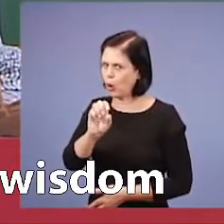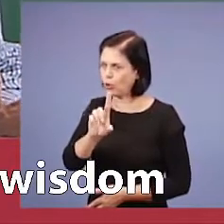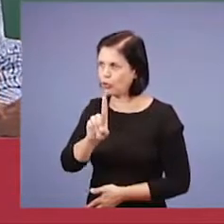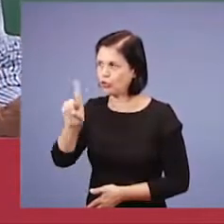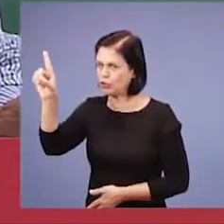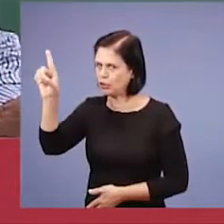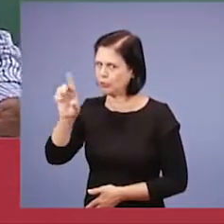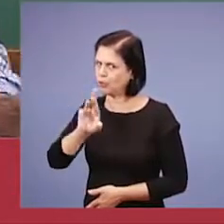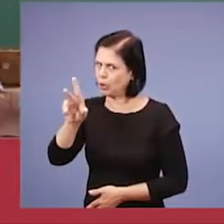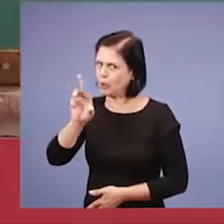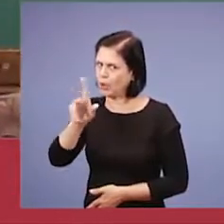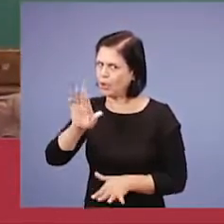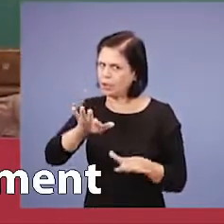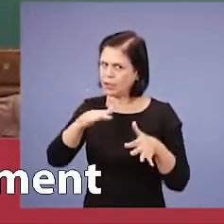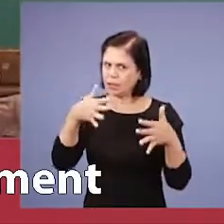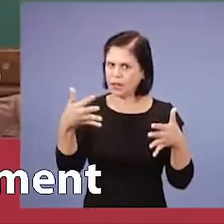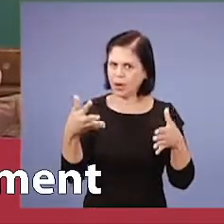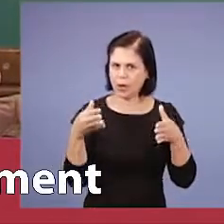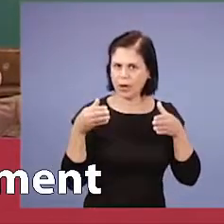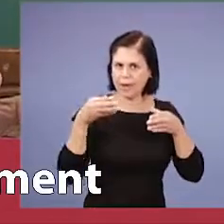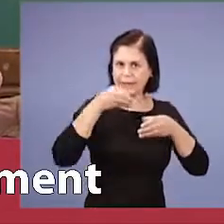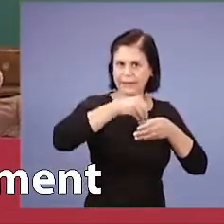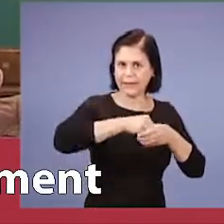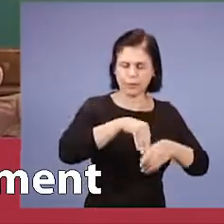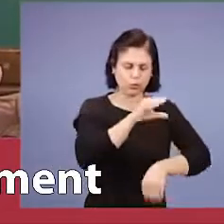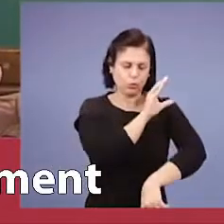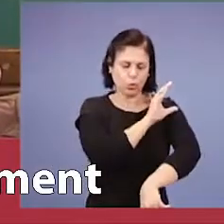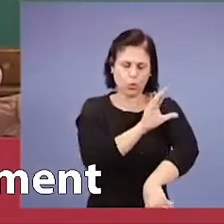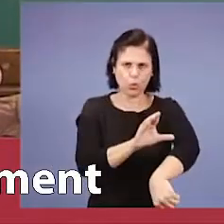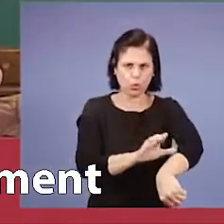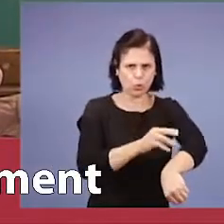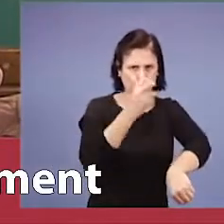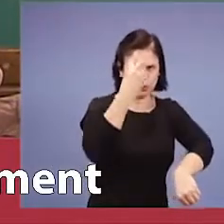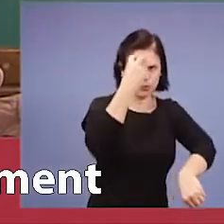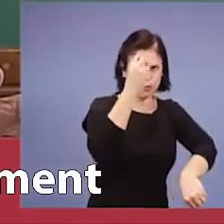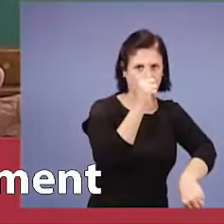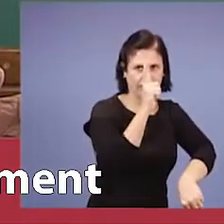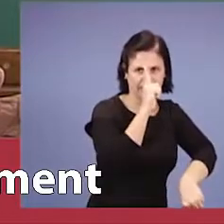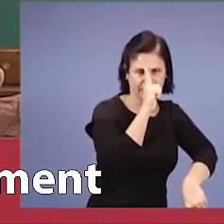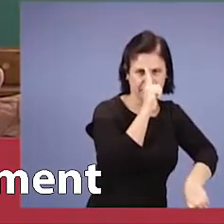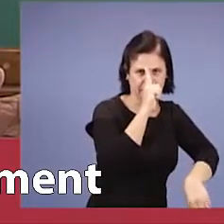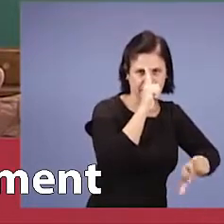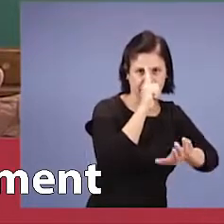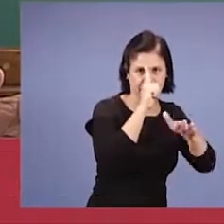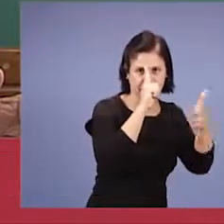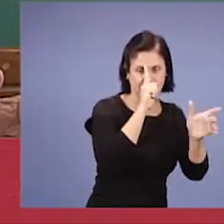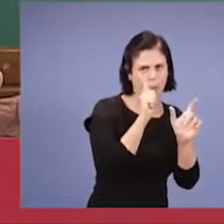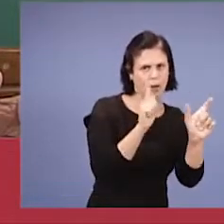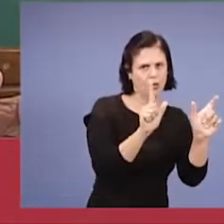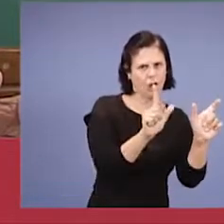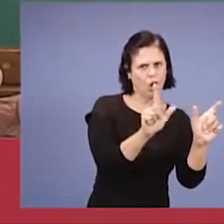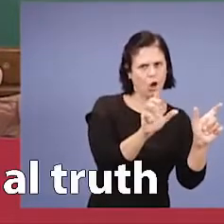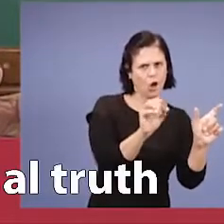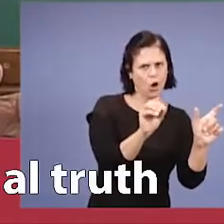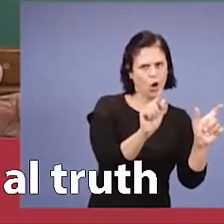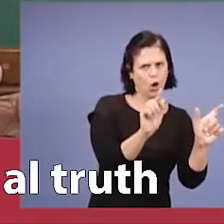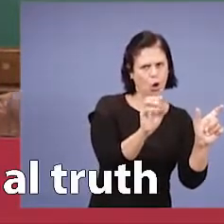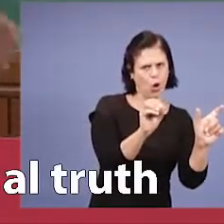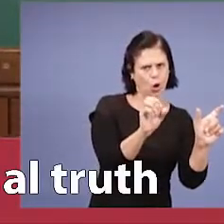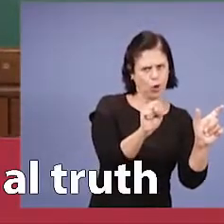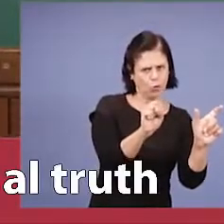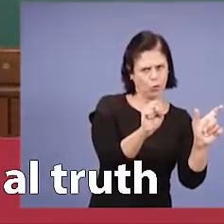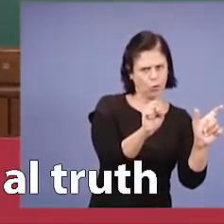grega civil logos como um elemento e impessoal de uma